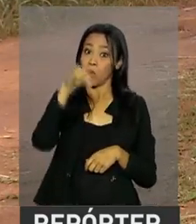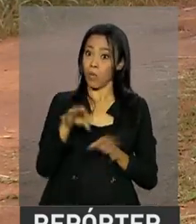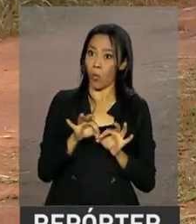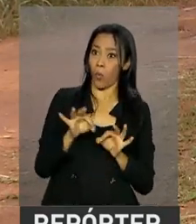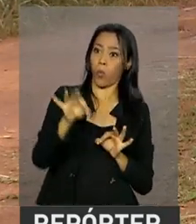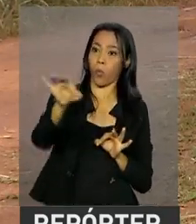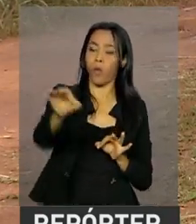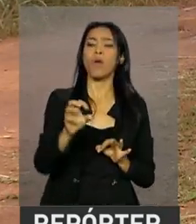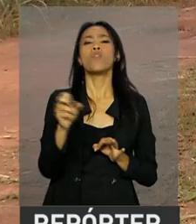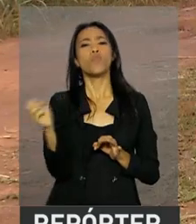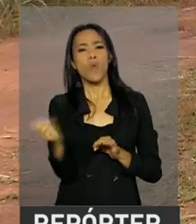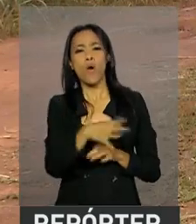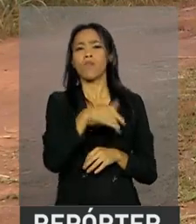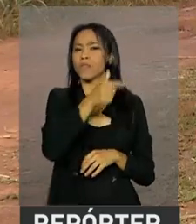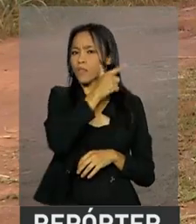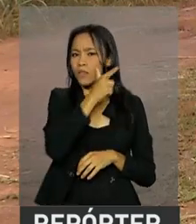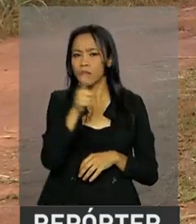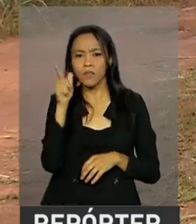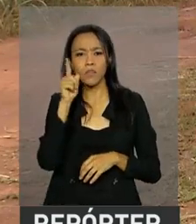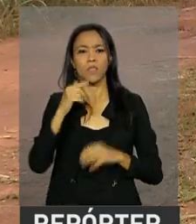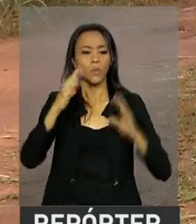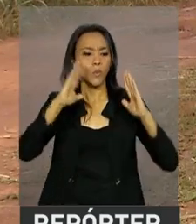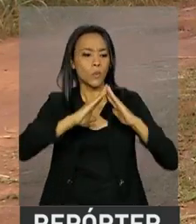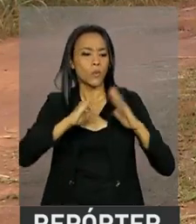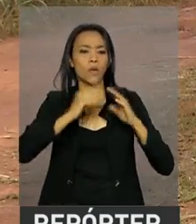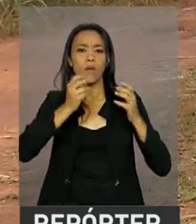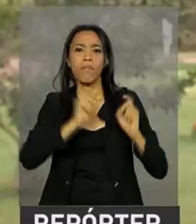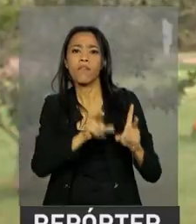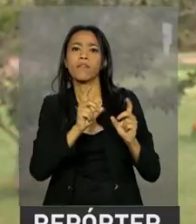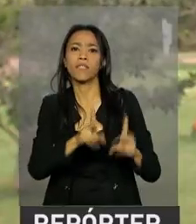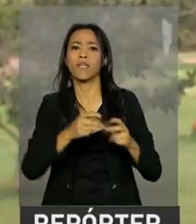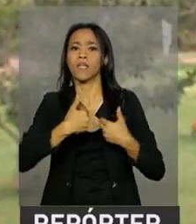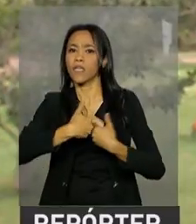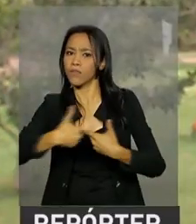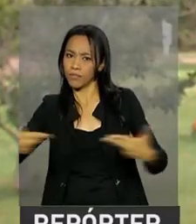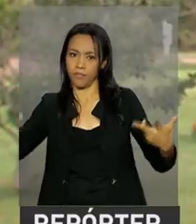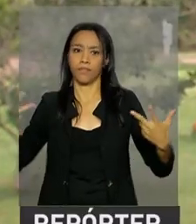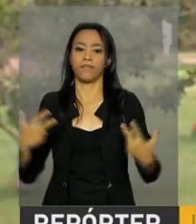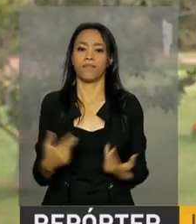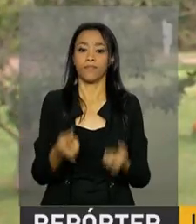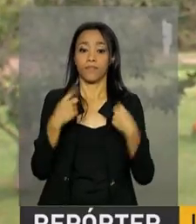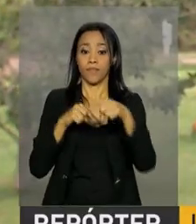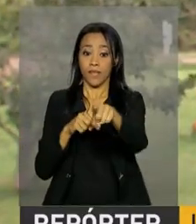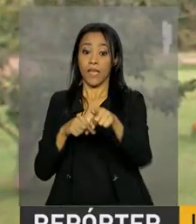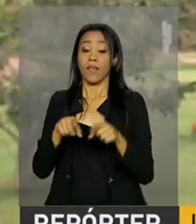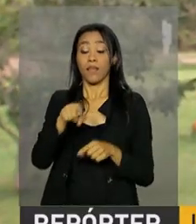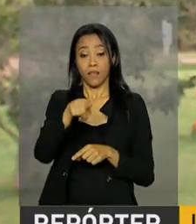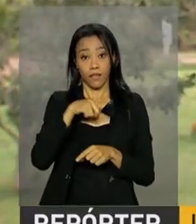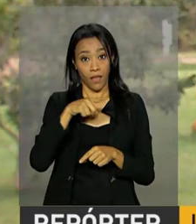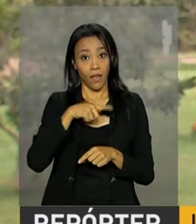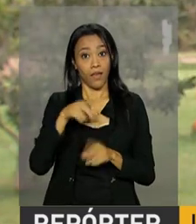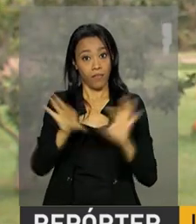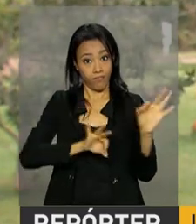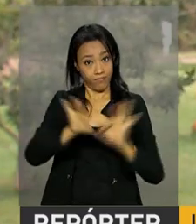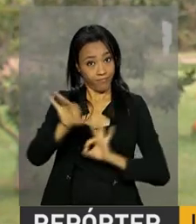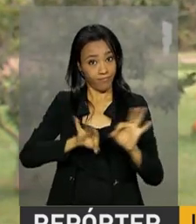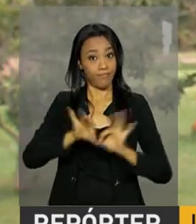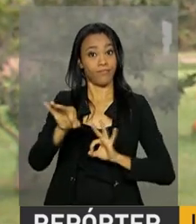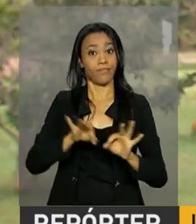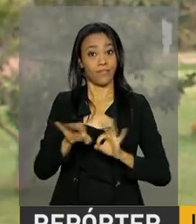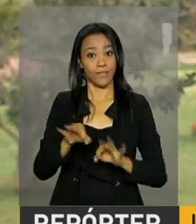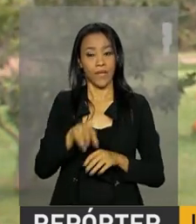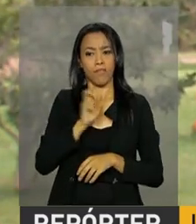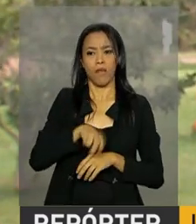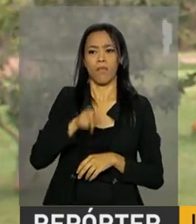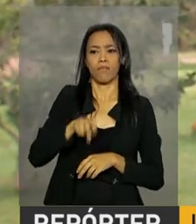ganhar novas lanchonetes e um local para exposições. Hoje nós temos a formação de umas filas emblemáticas aqui